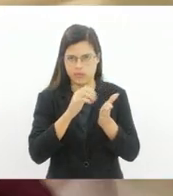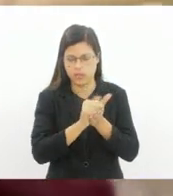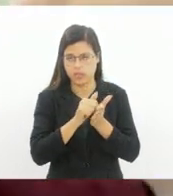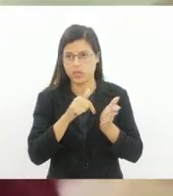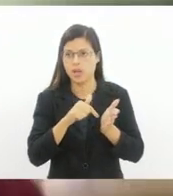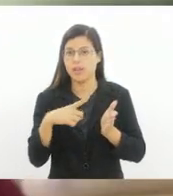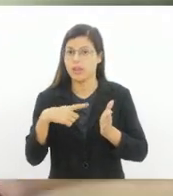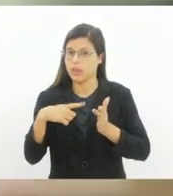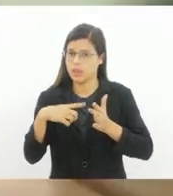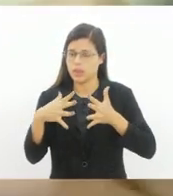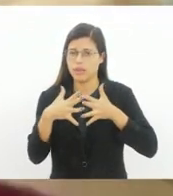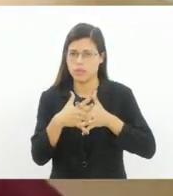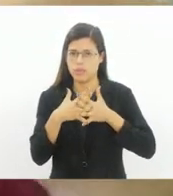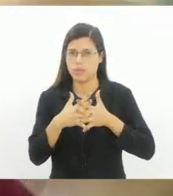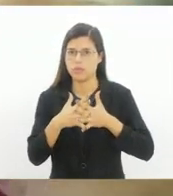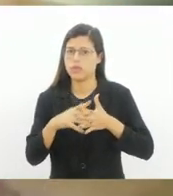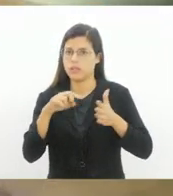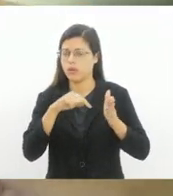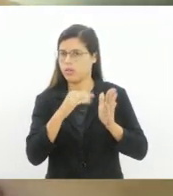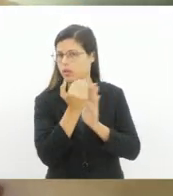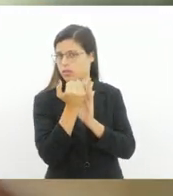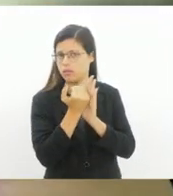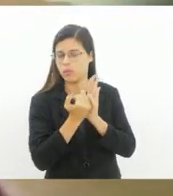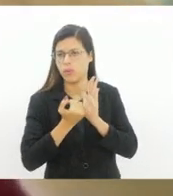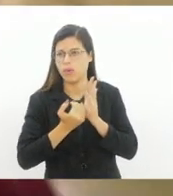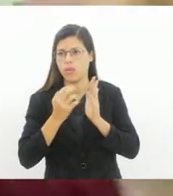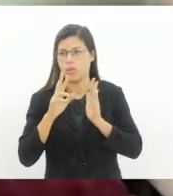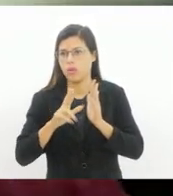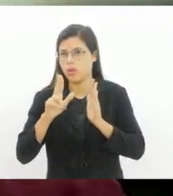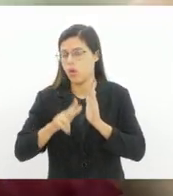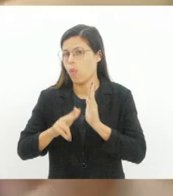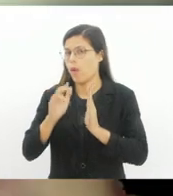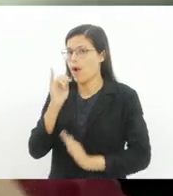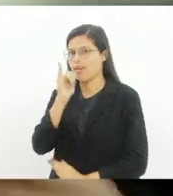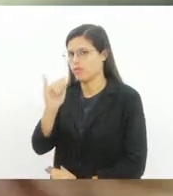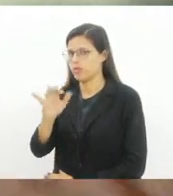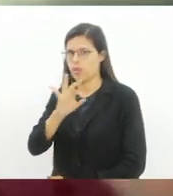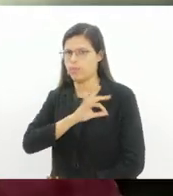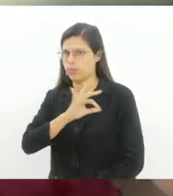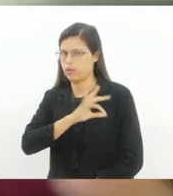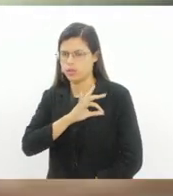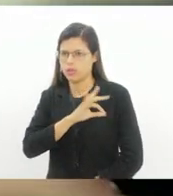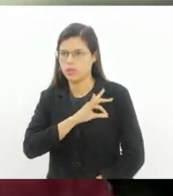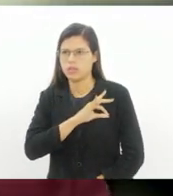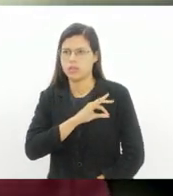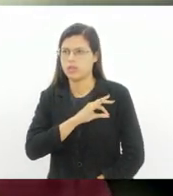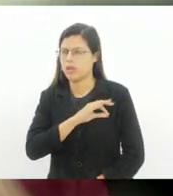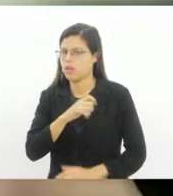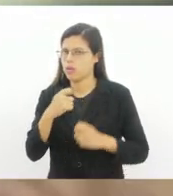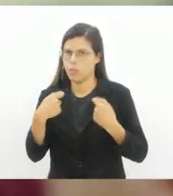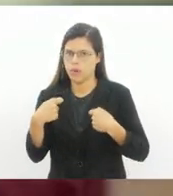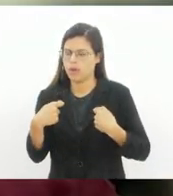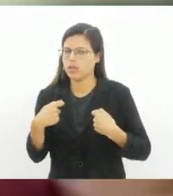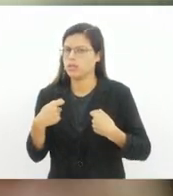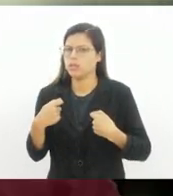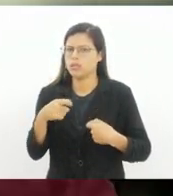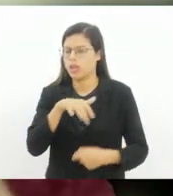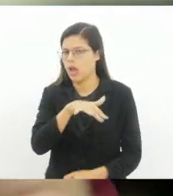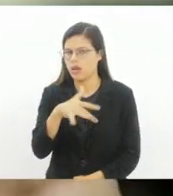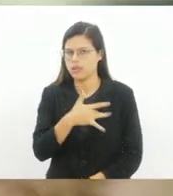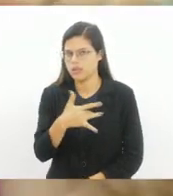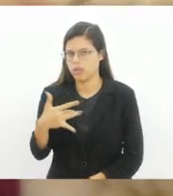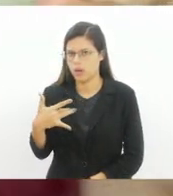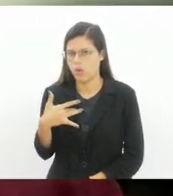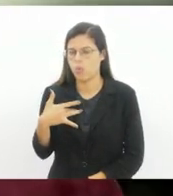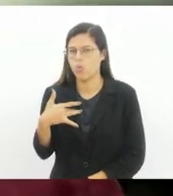muita confusão em torno dessa ficha. Ela não é um comunicado à polícia, não cabe ao serviço de saúde, em nenhuma hipótese, acionar o